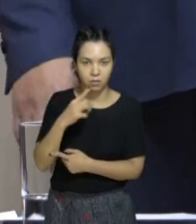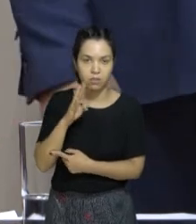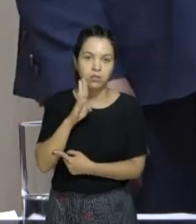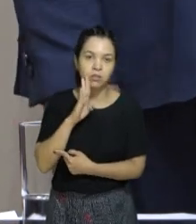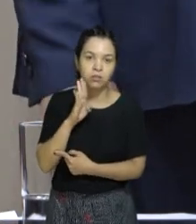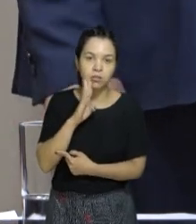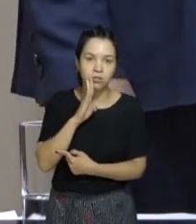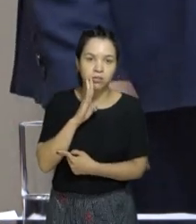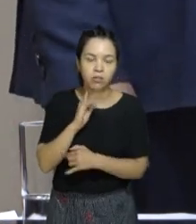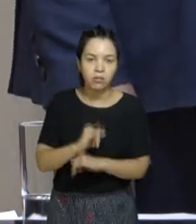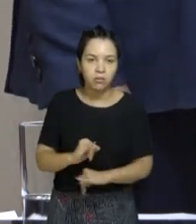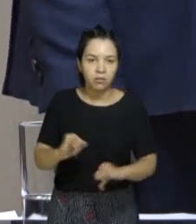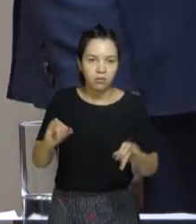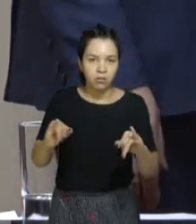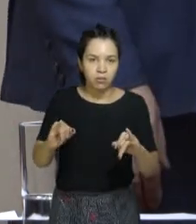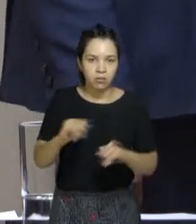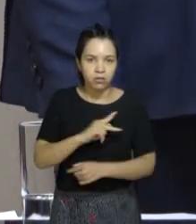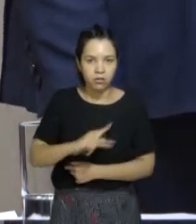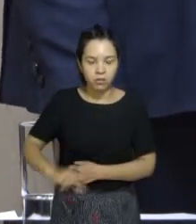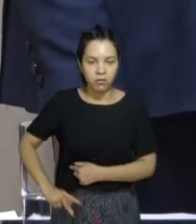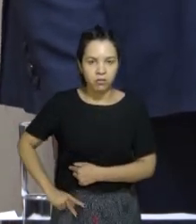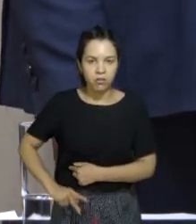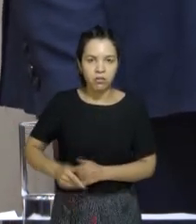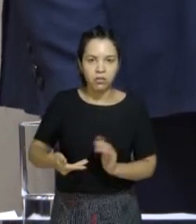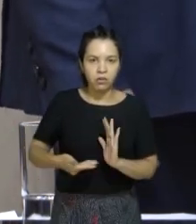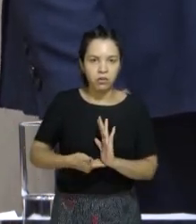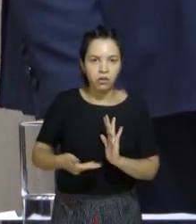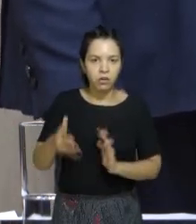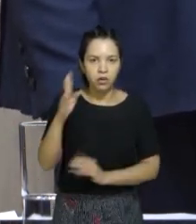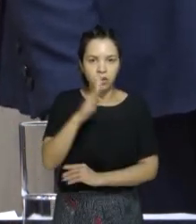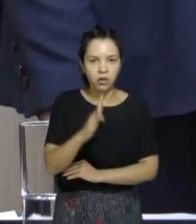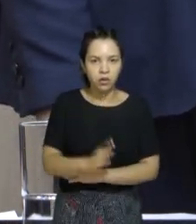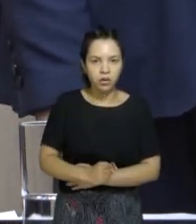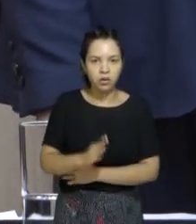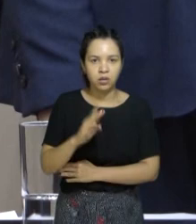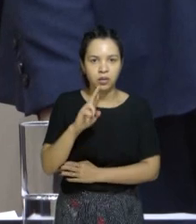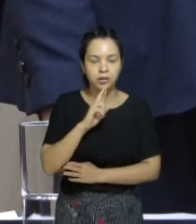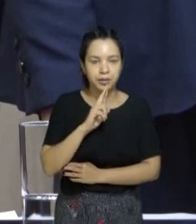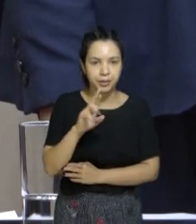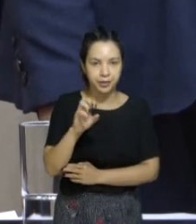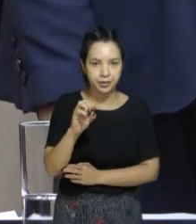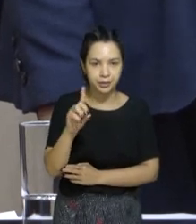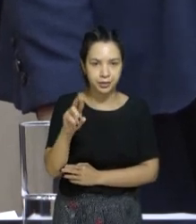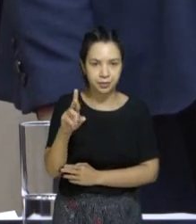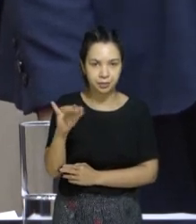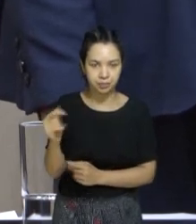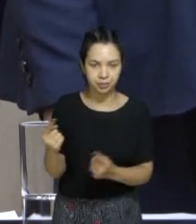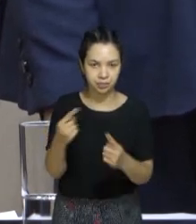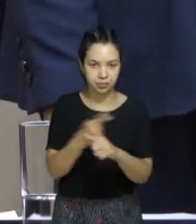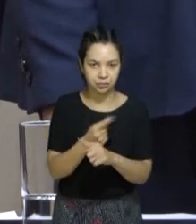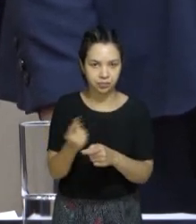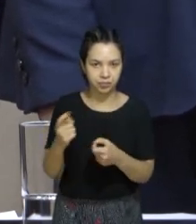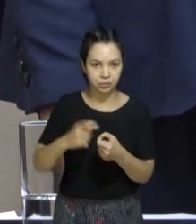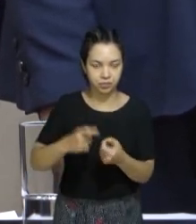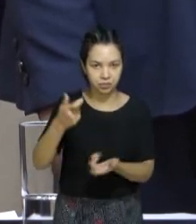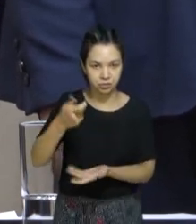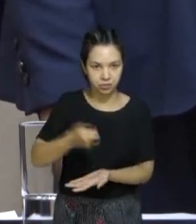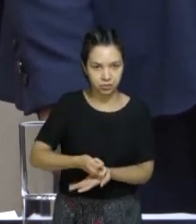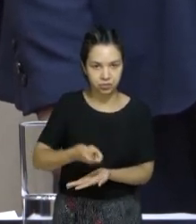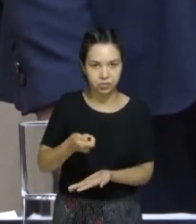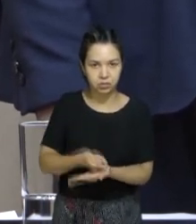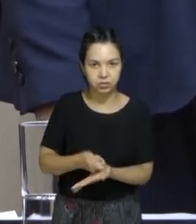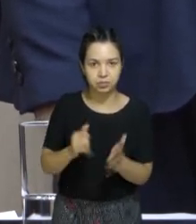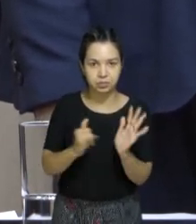Berlanda, manifestando ao presidente do Congresso Nacional, senhor Rodrigo Pacheco, contrariedade à volta da cobrança do imposto sindical,